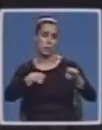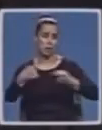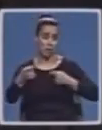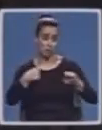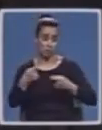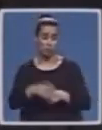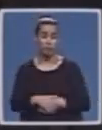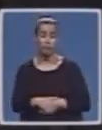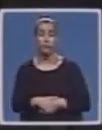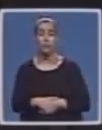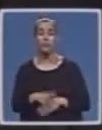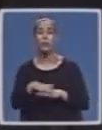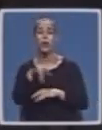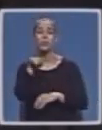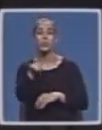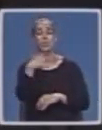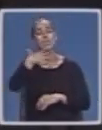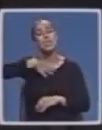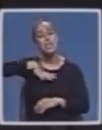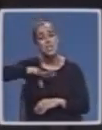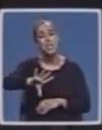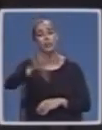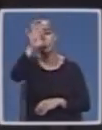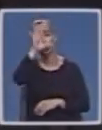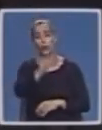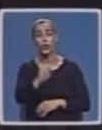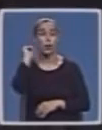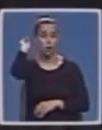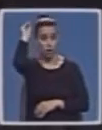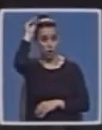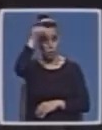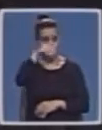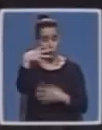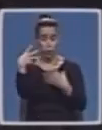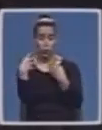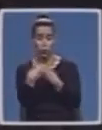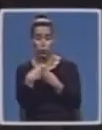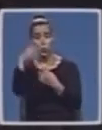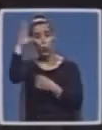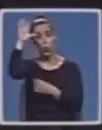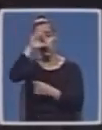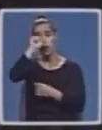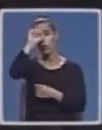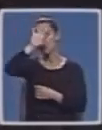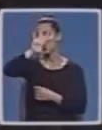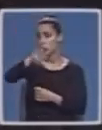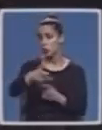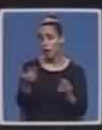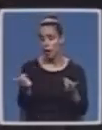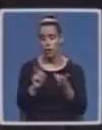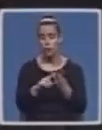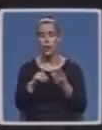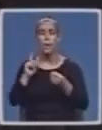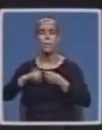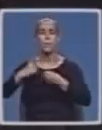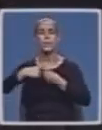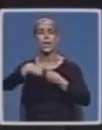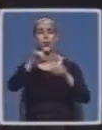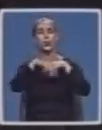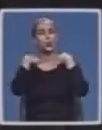é nesse sentido que queremos que o Governo da República, conjuntamente com o Governo Regional, conjuntamente com os parceiros